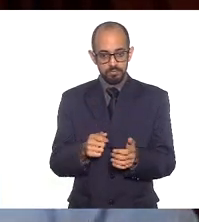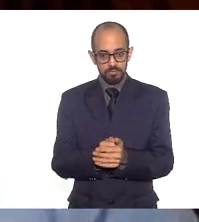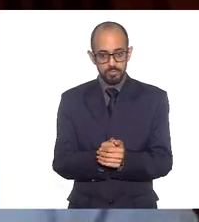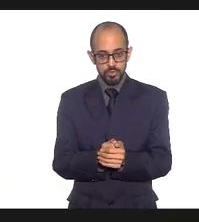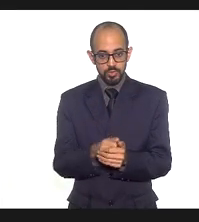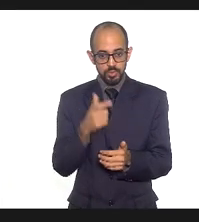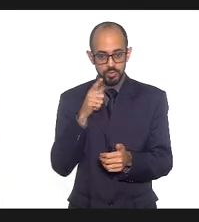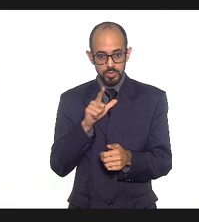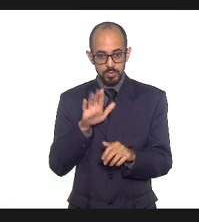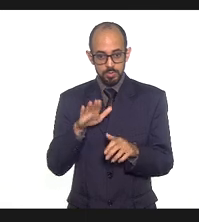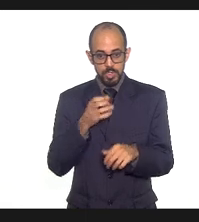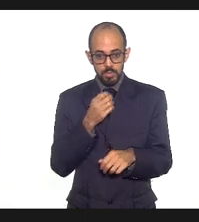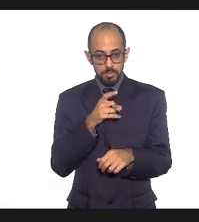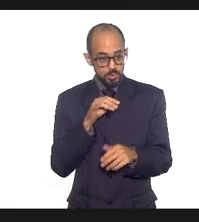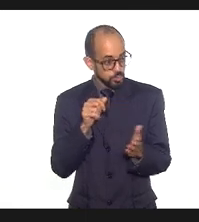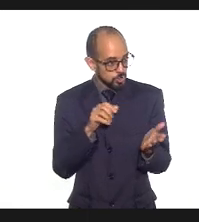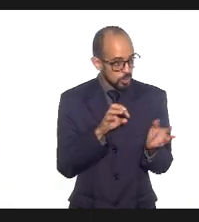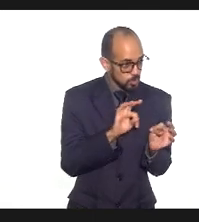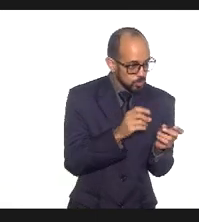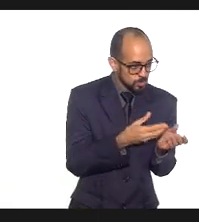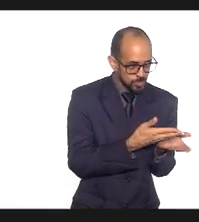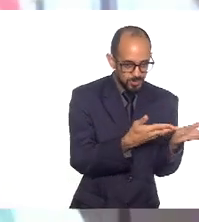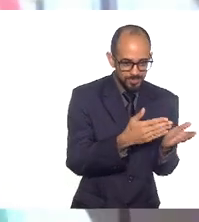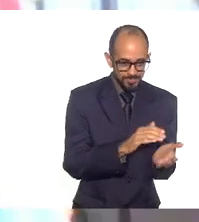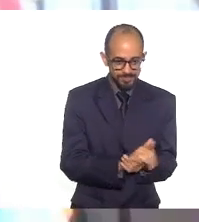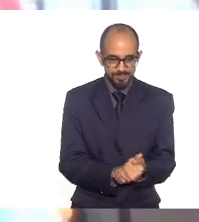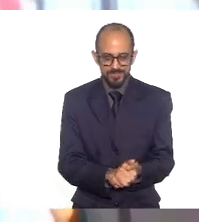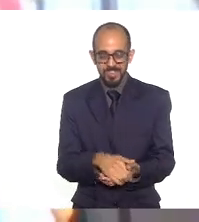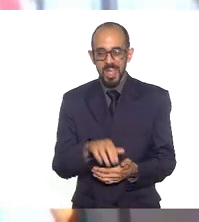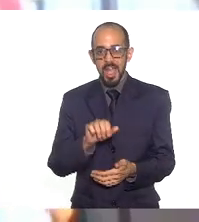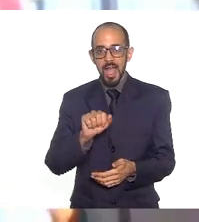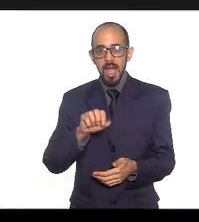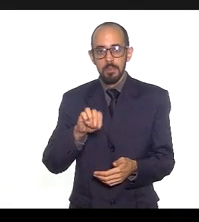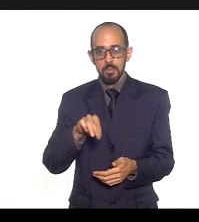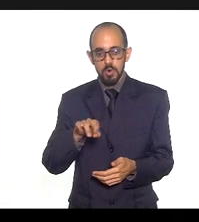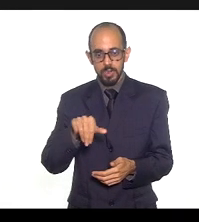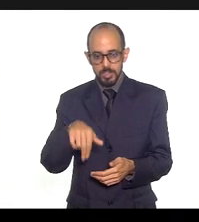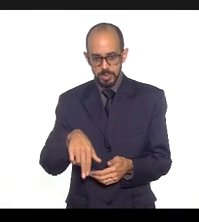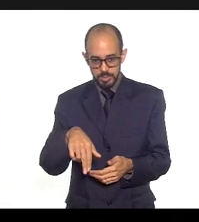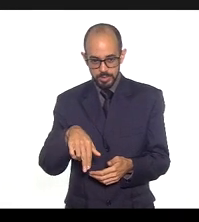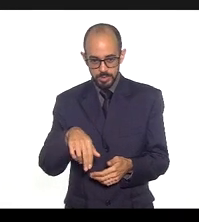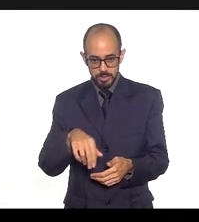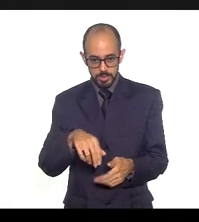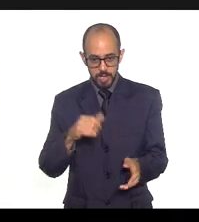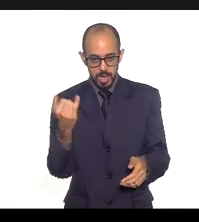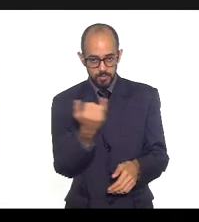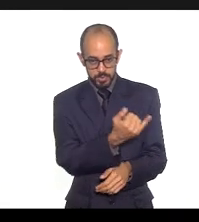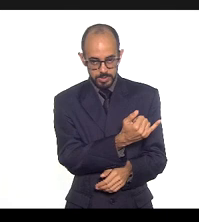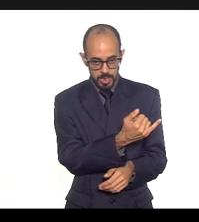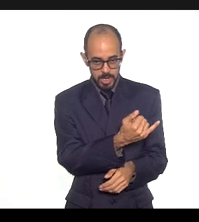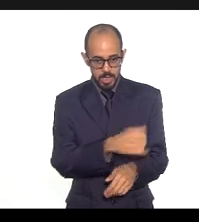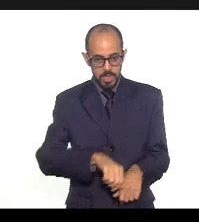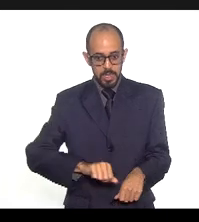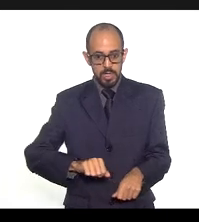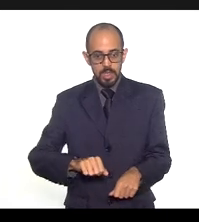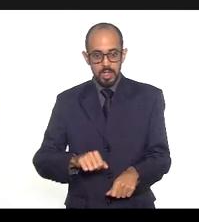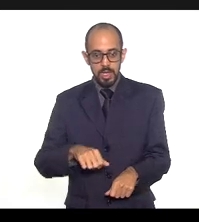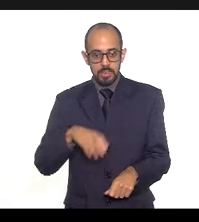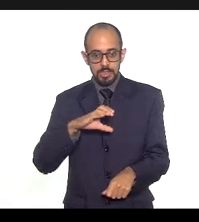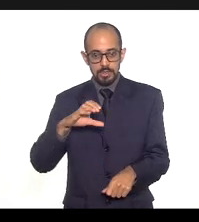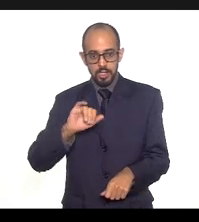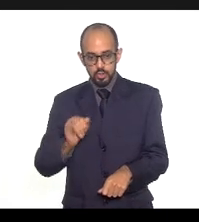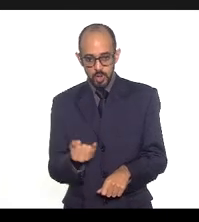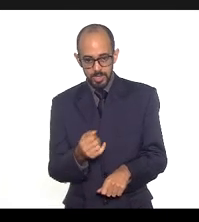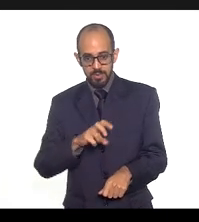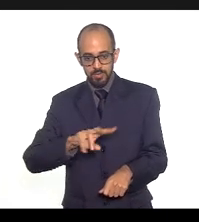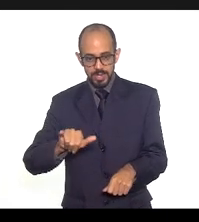bom dia a todos aí. Tá certo? Deputado Rodrigo Amorim, semana que vem, quarta-feira, a reunião da CCJ será na sala